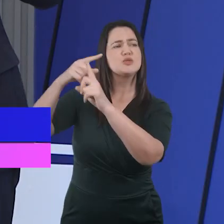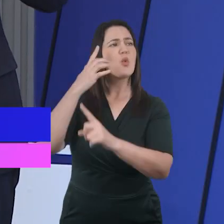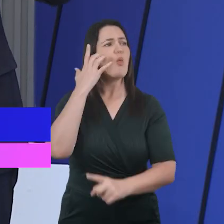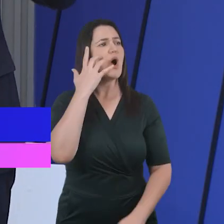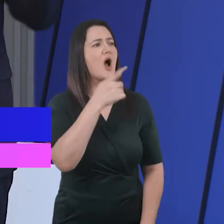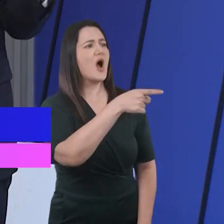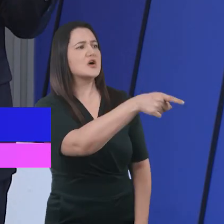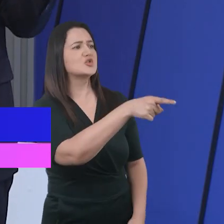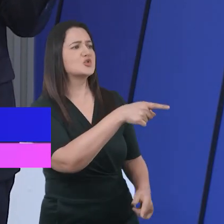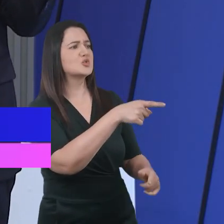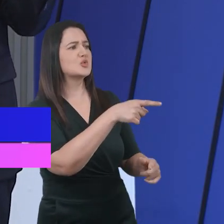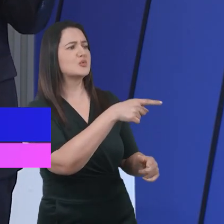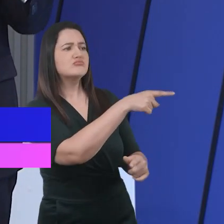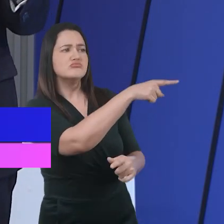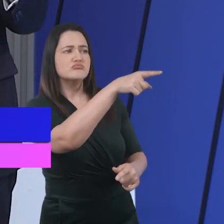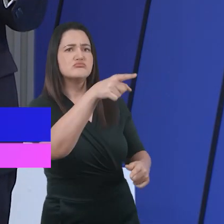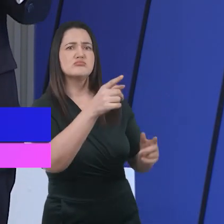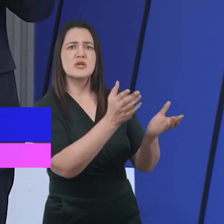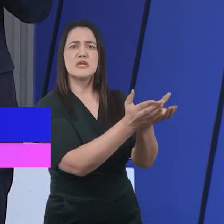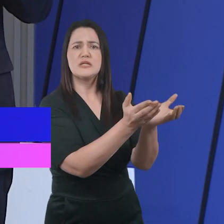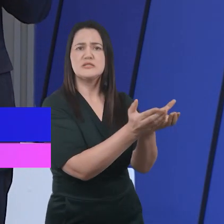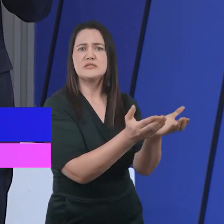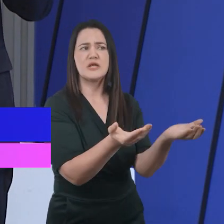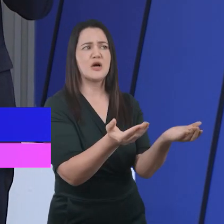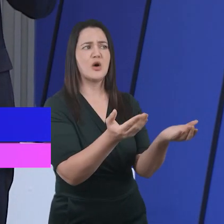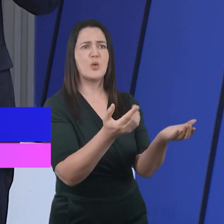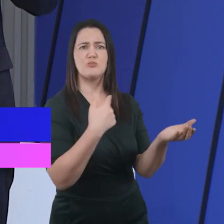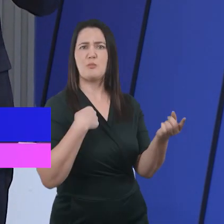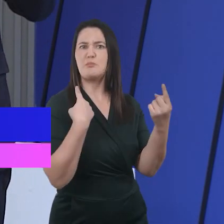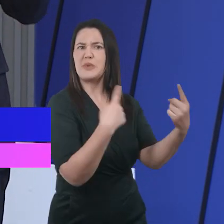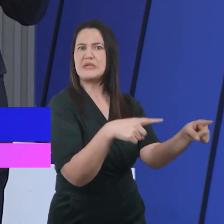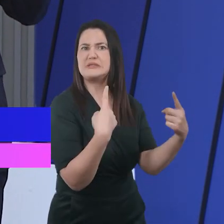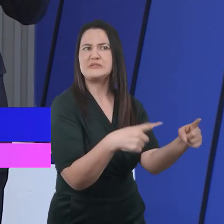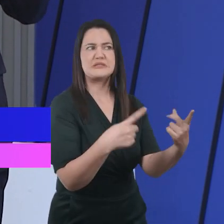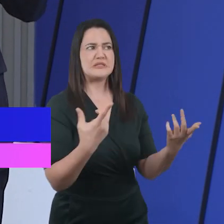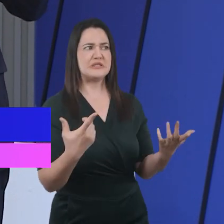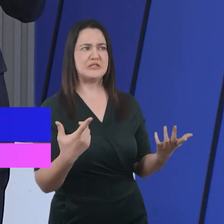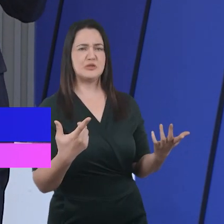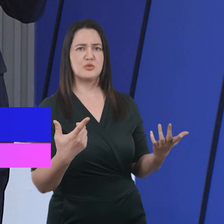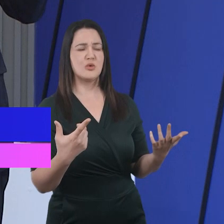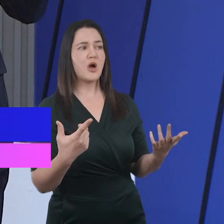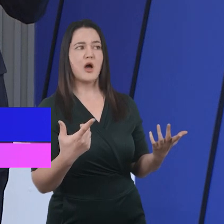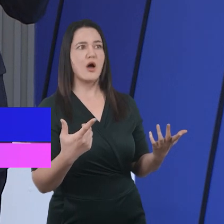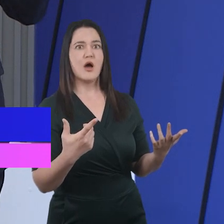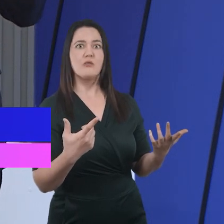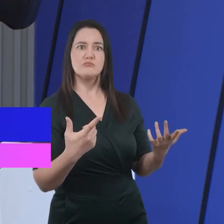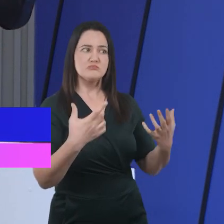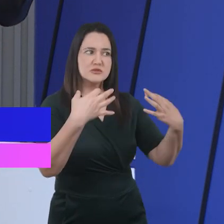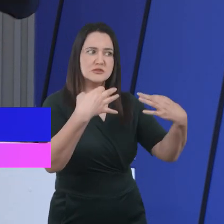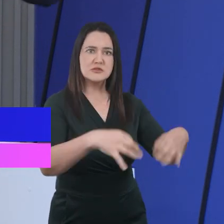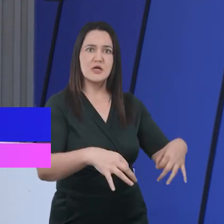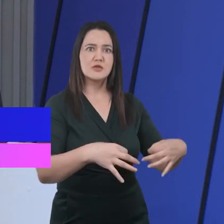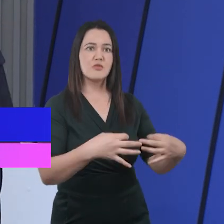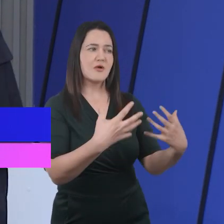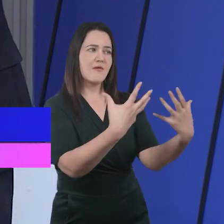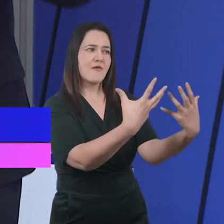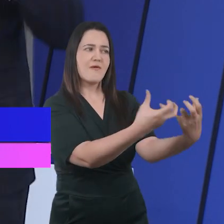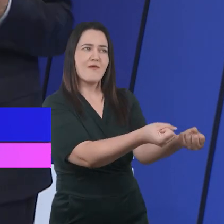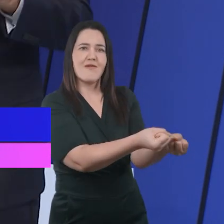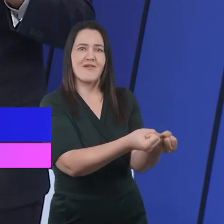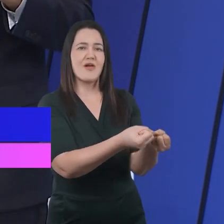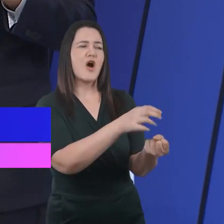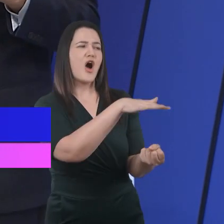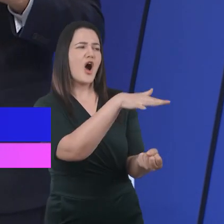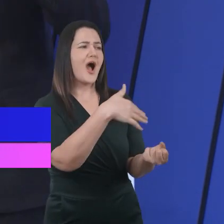o imperador se converteu. Então, os cristãos que agora tinham o poder do imperador ao seu lado, devolveram